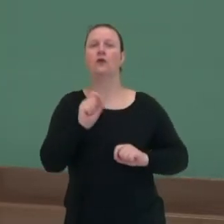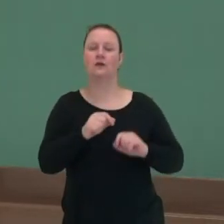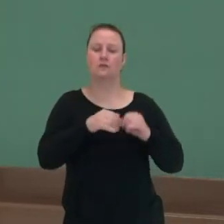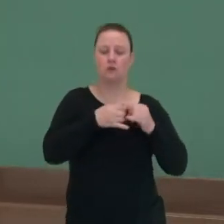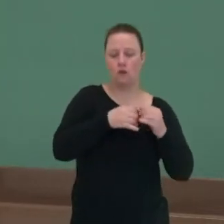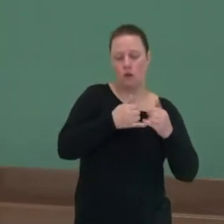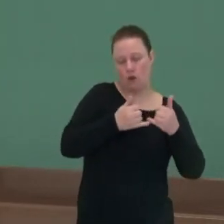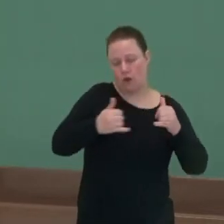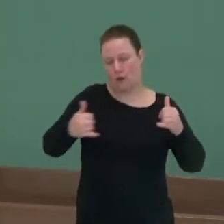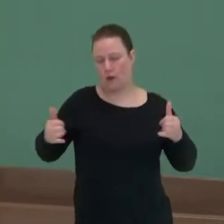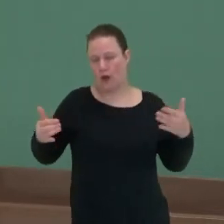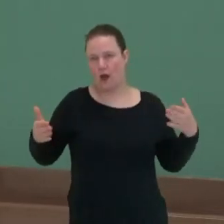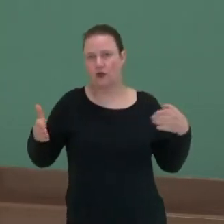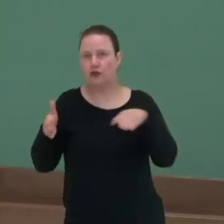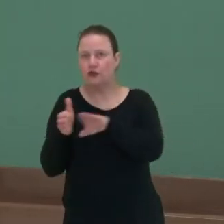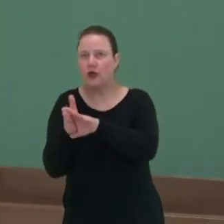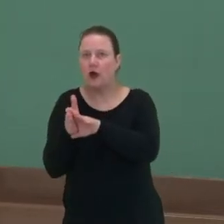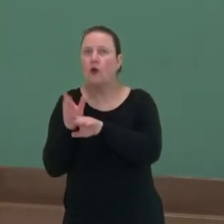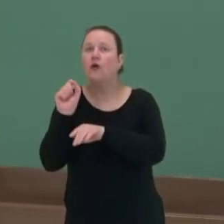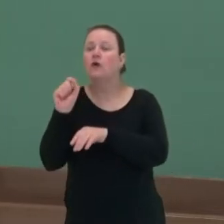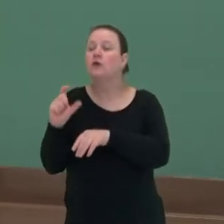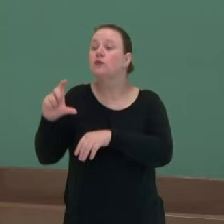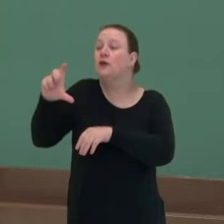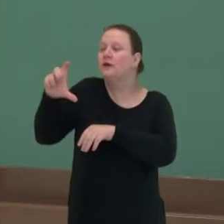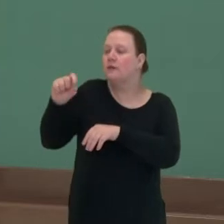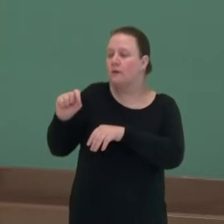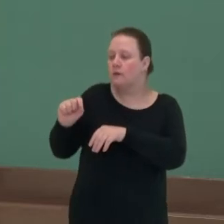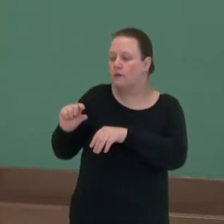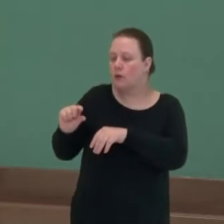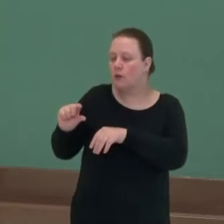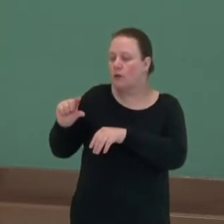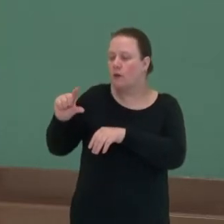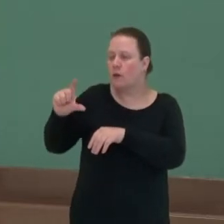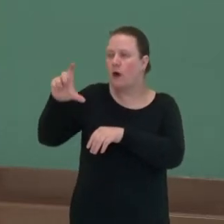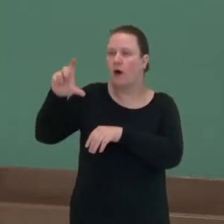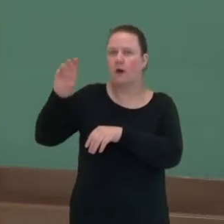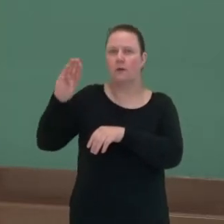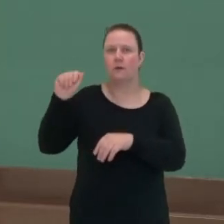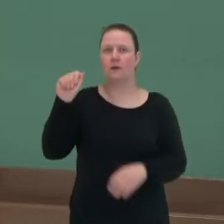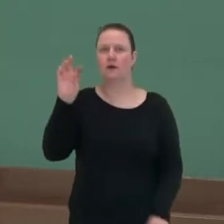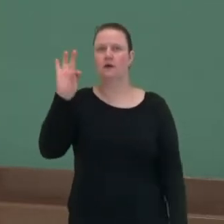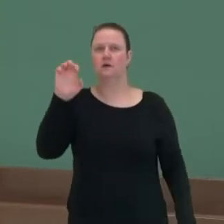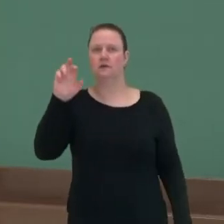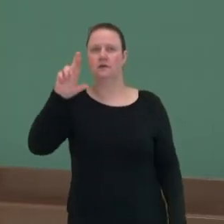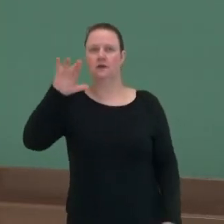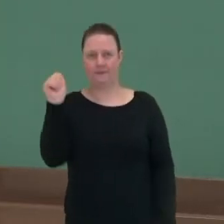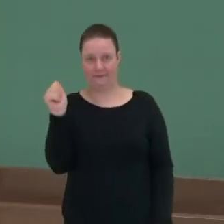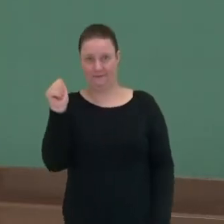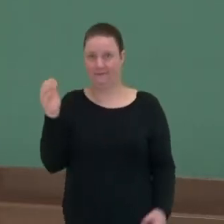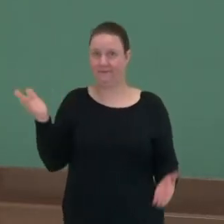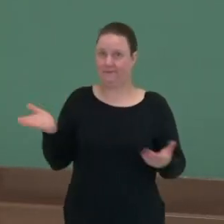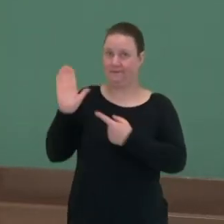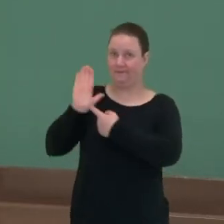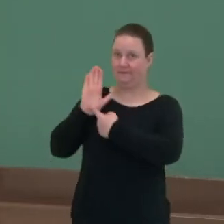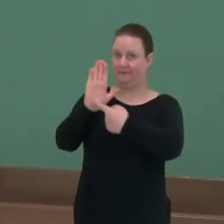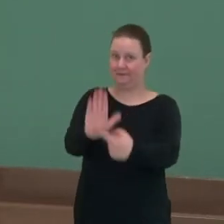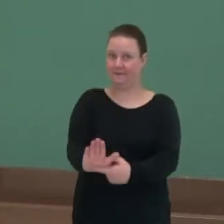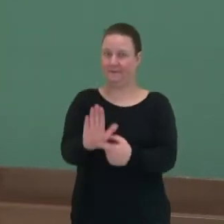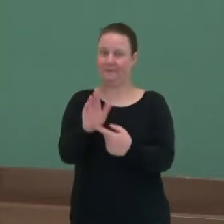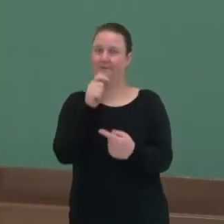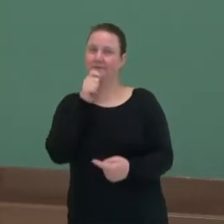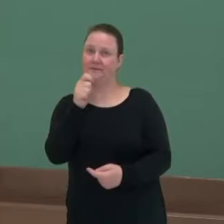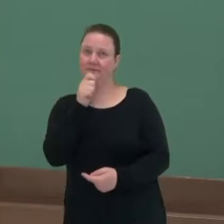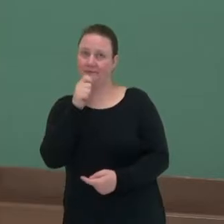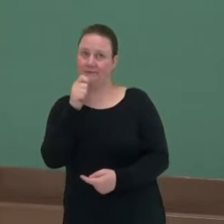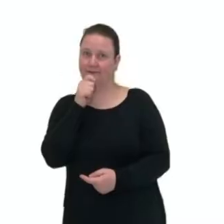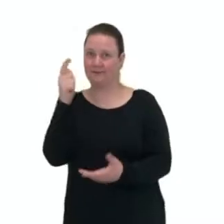chegar na bateria do celular, por exemplo. Como isso acontece? Então, eu trago para você uma reportagem da revista super interessante que